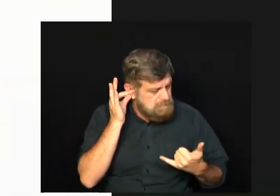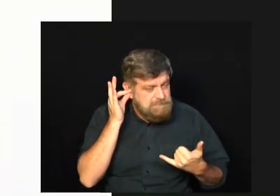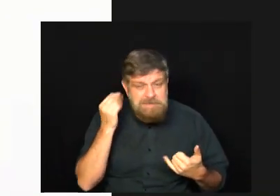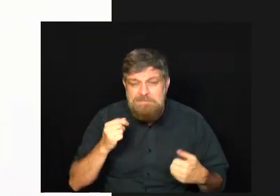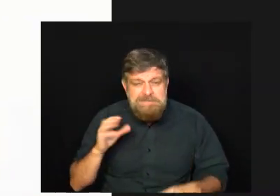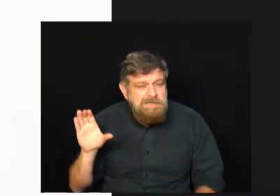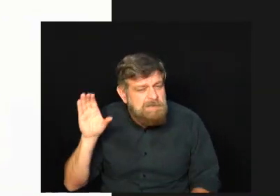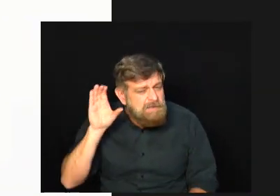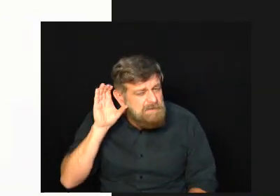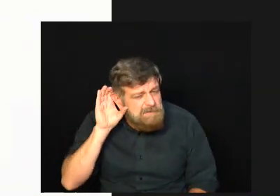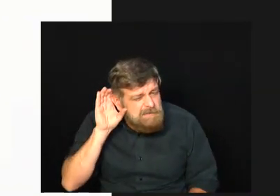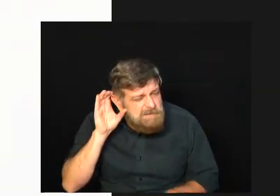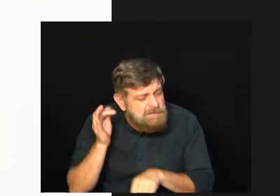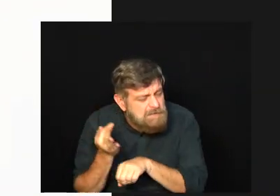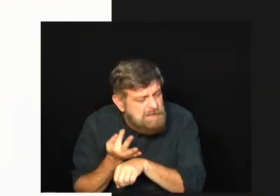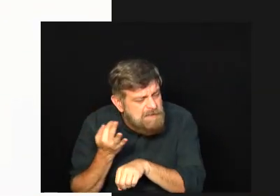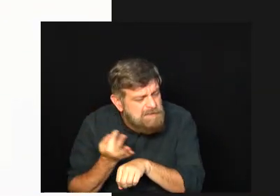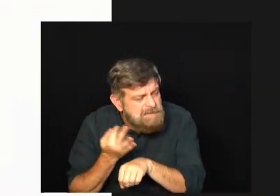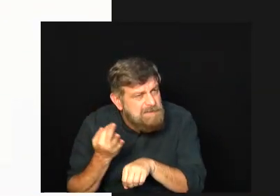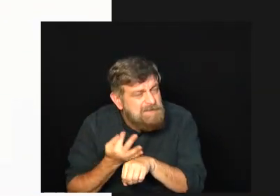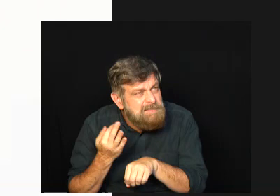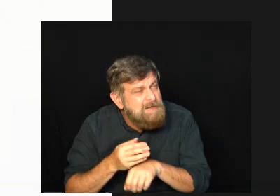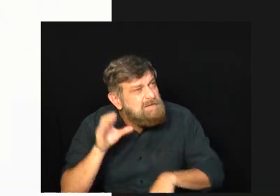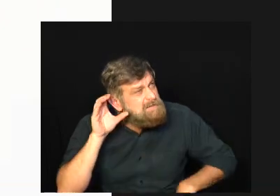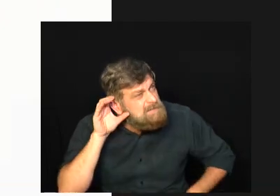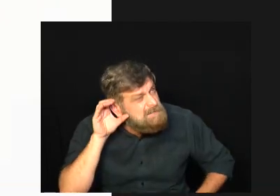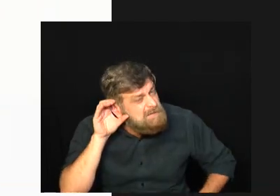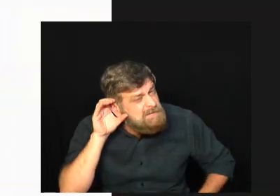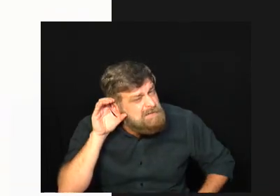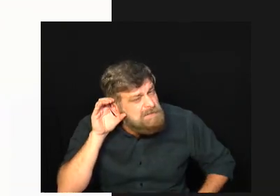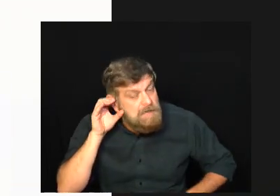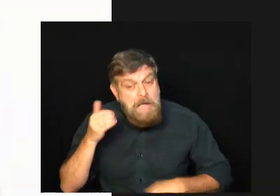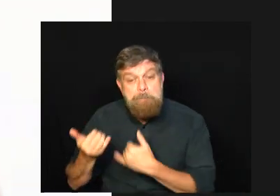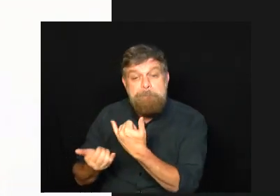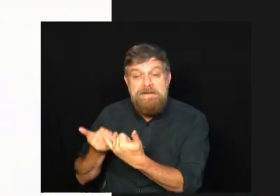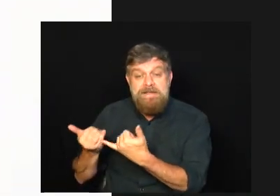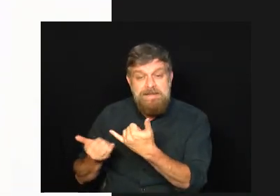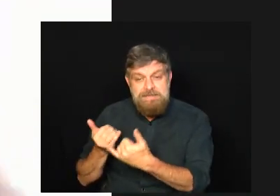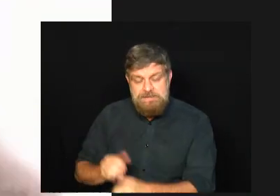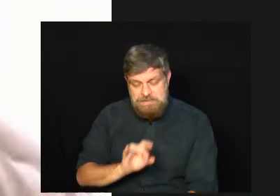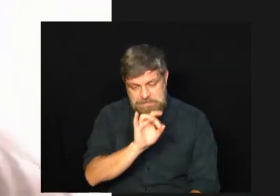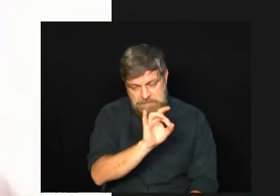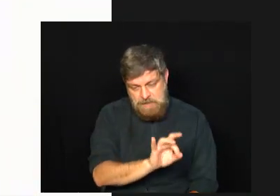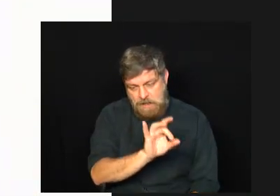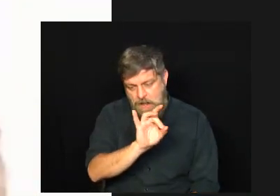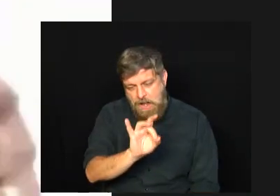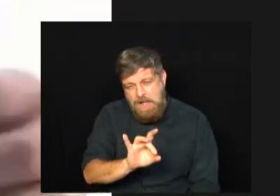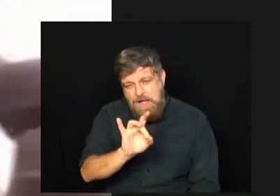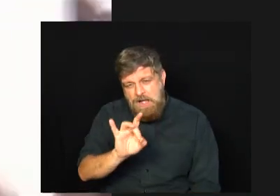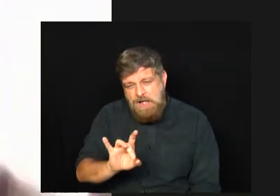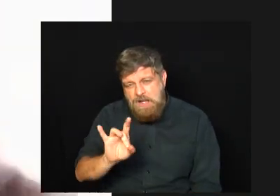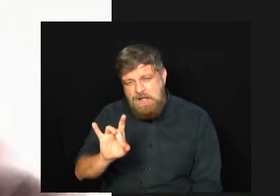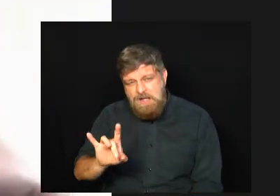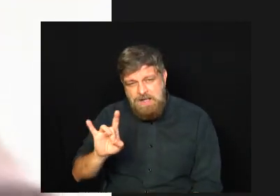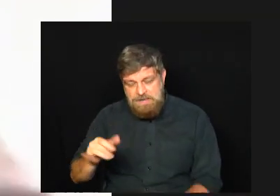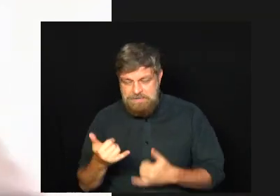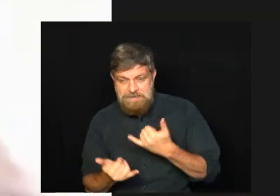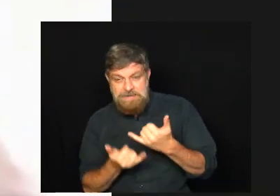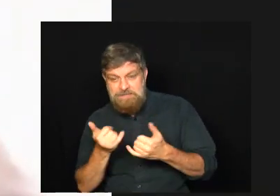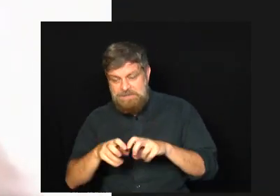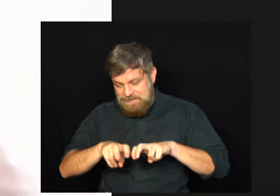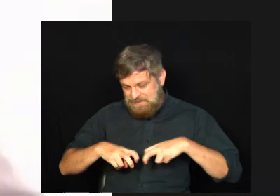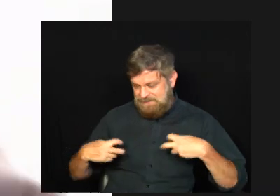aguce, tente ouvir à distância. Né? E cada brinquedo, cada brincadeira, brincar